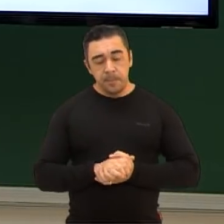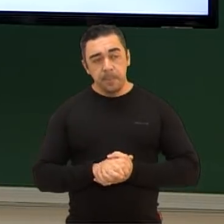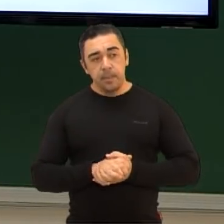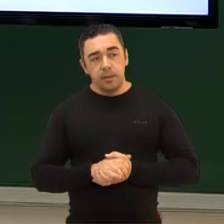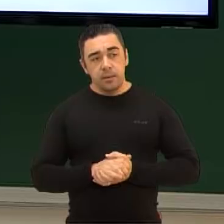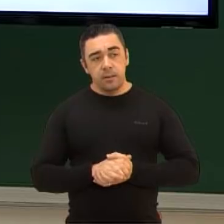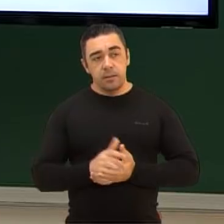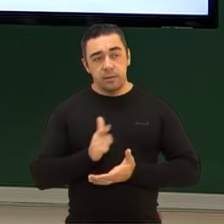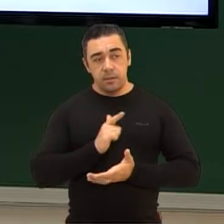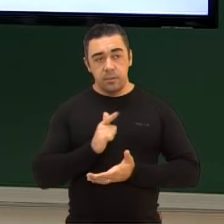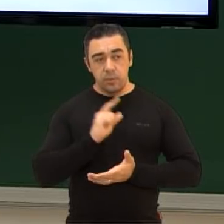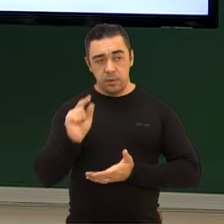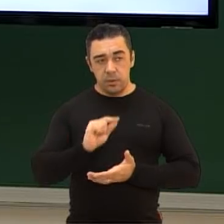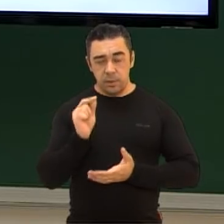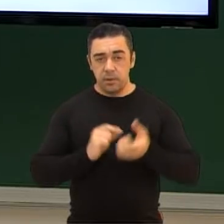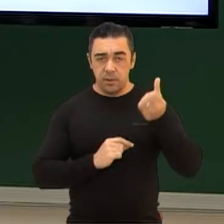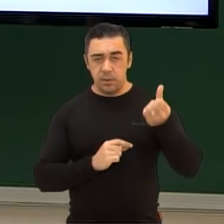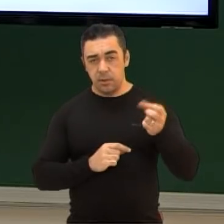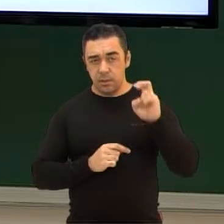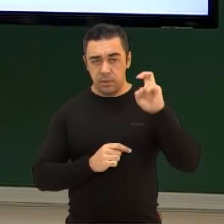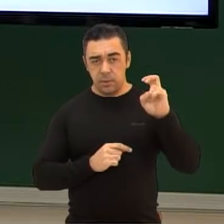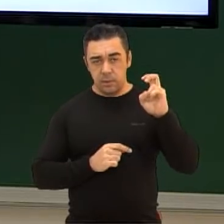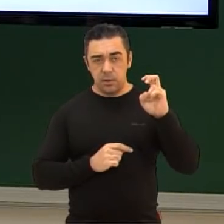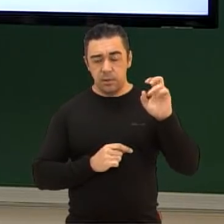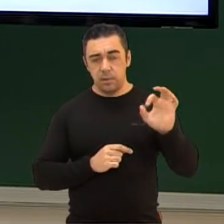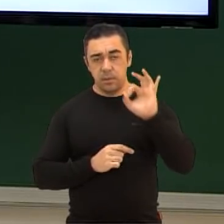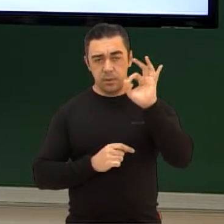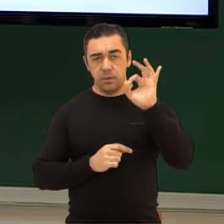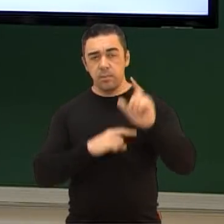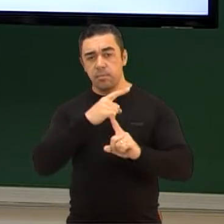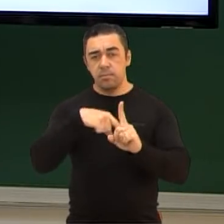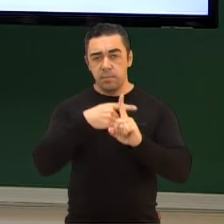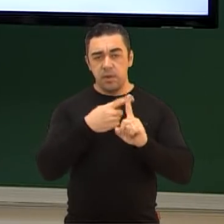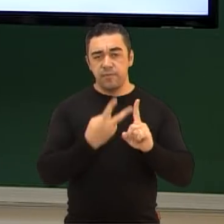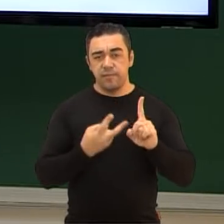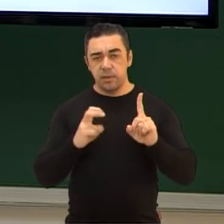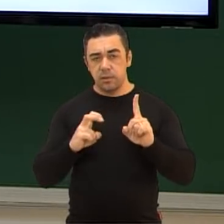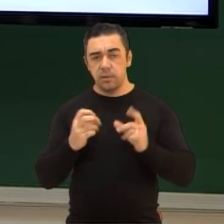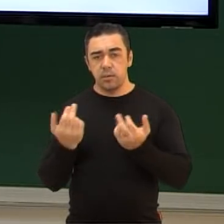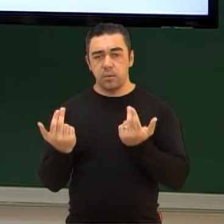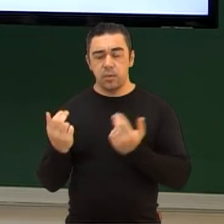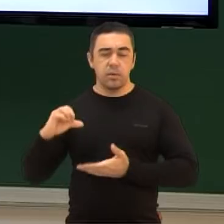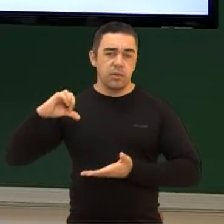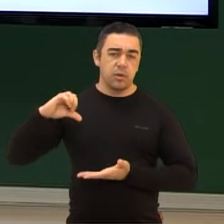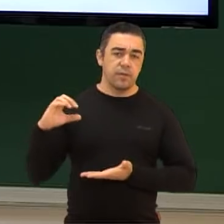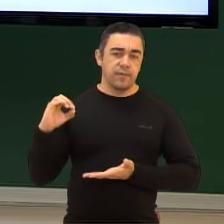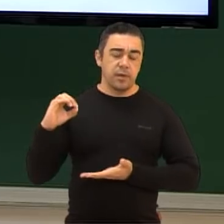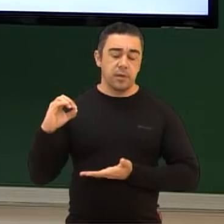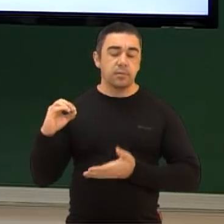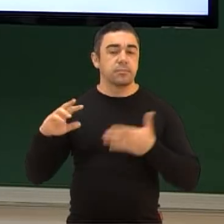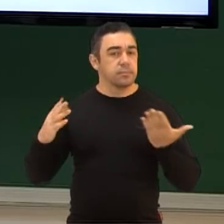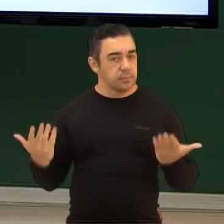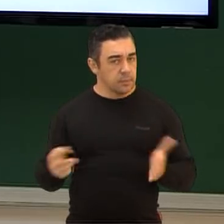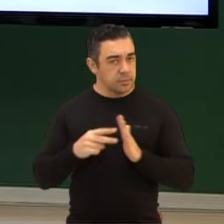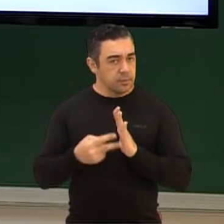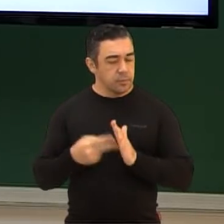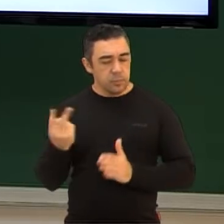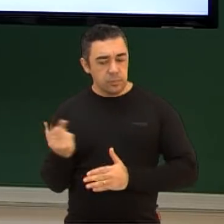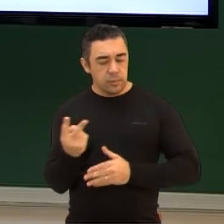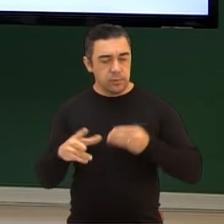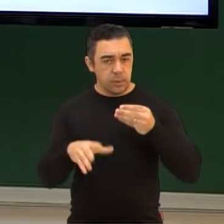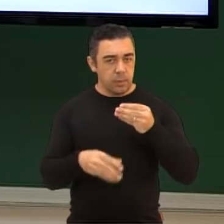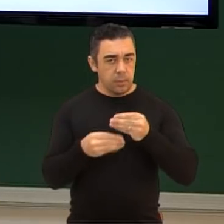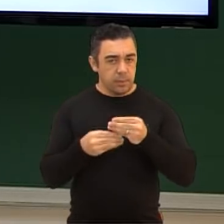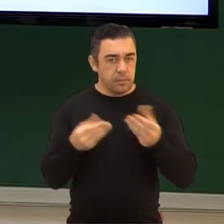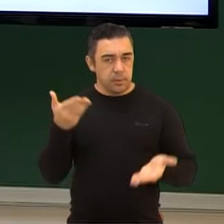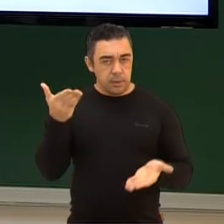nós temos que 65 mais 25 é 90 graus. Ou seja, a nossa balança aqui está